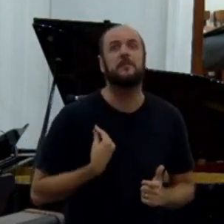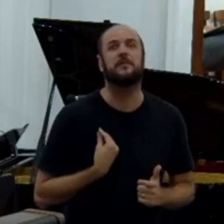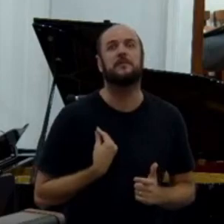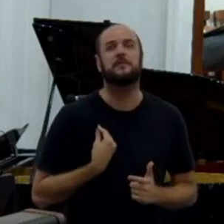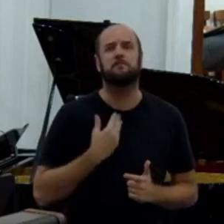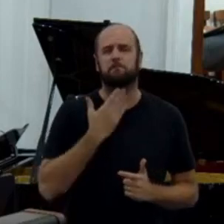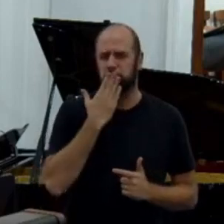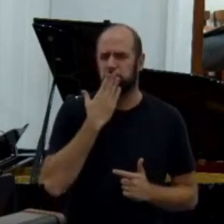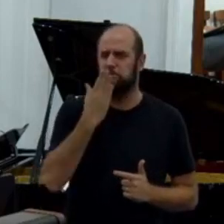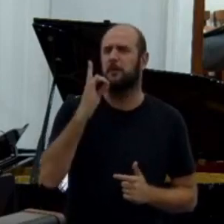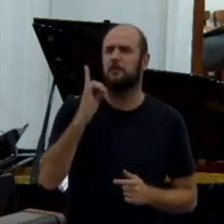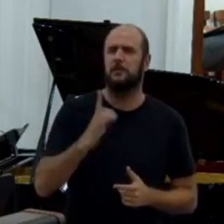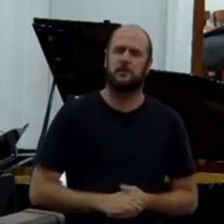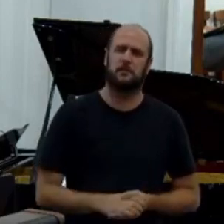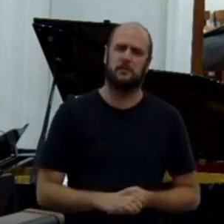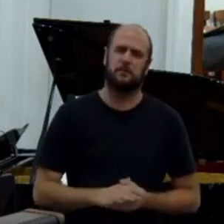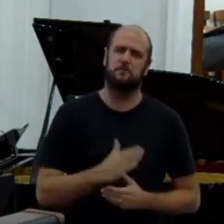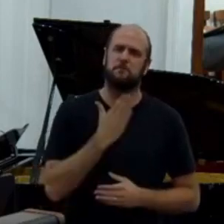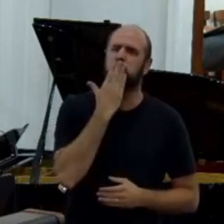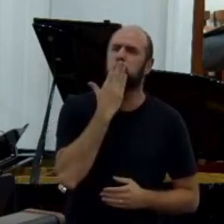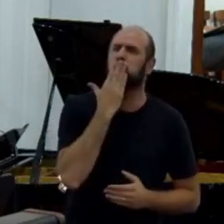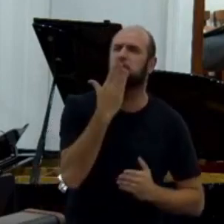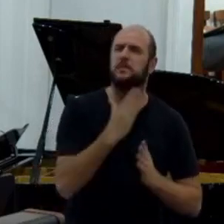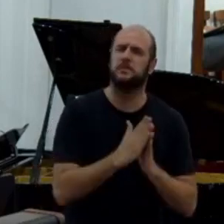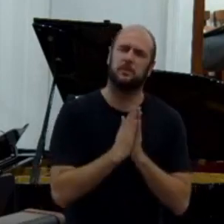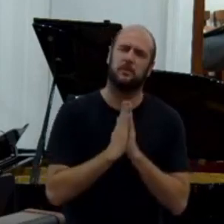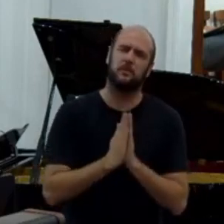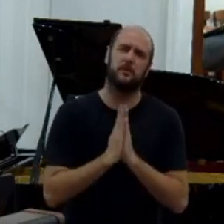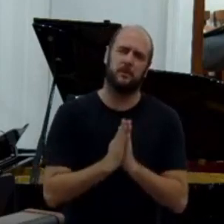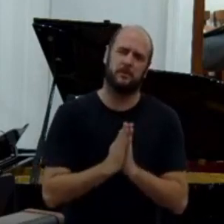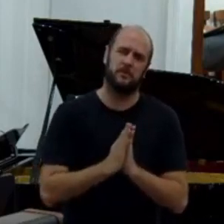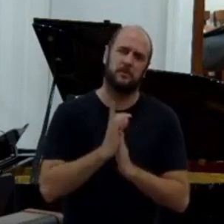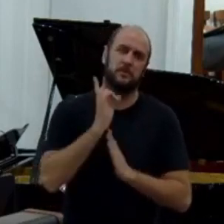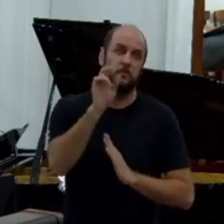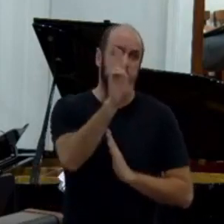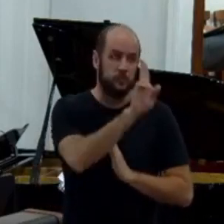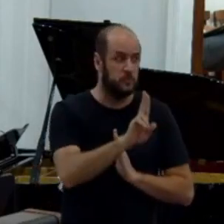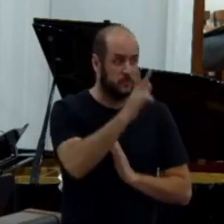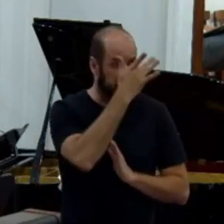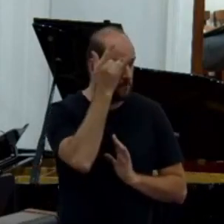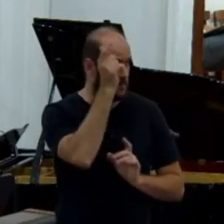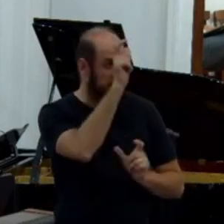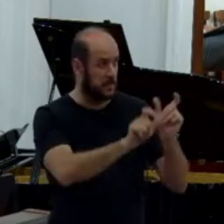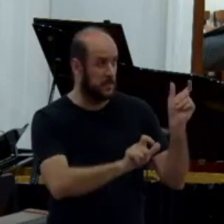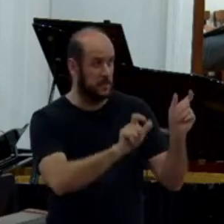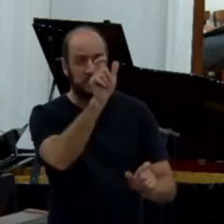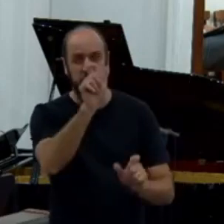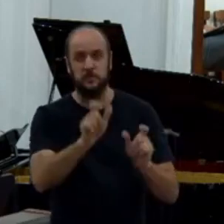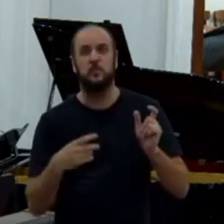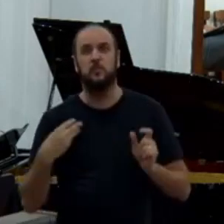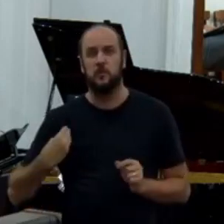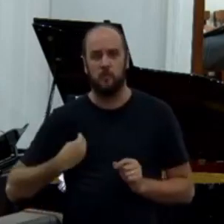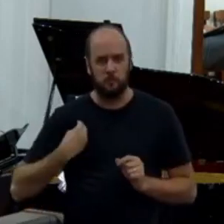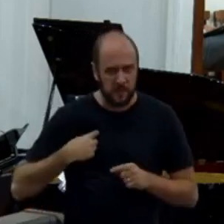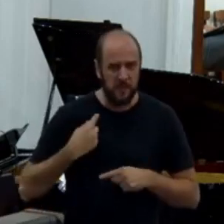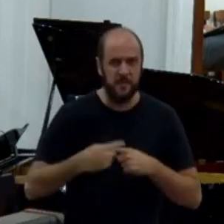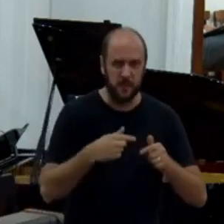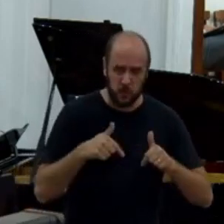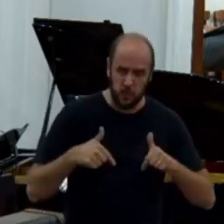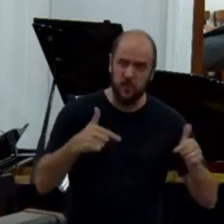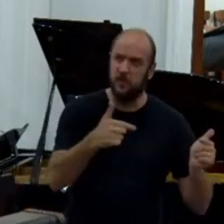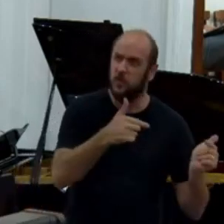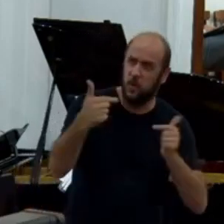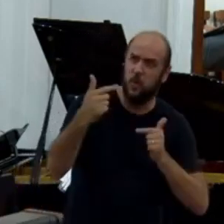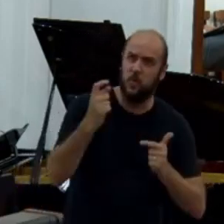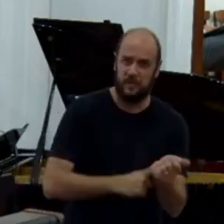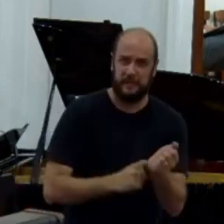oração. Peça oração. Deus usa pessoas em nosso processo de lutar contra a